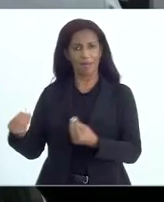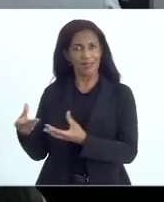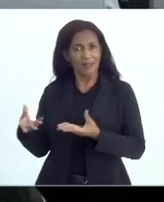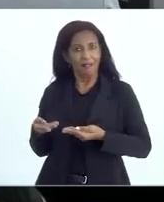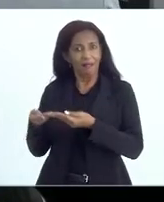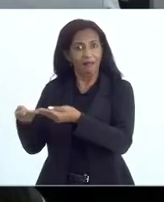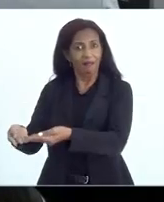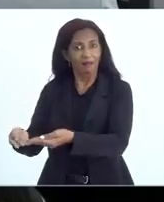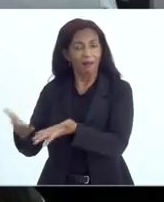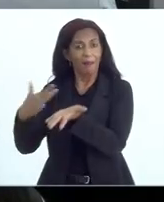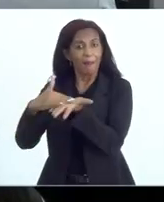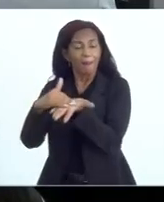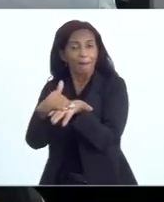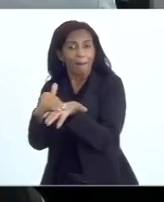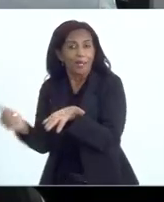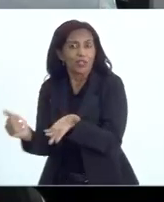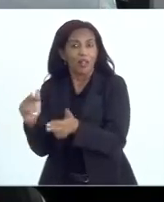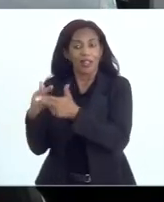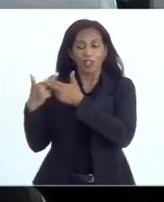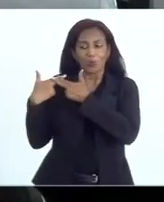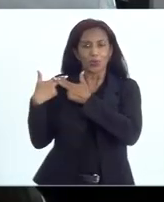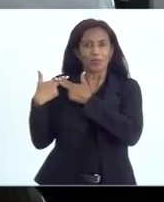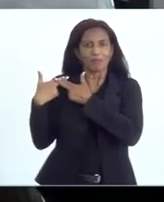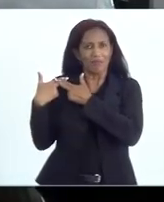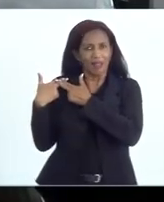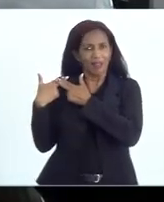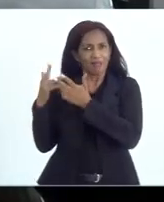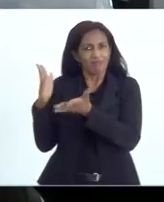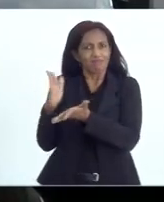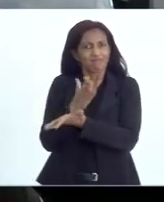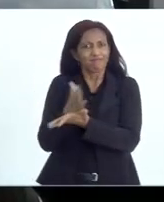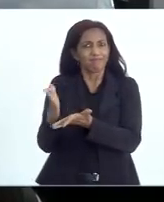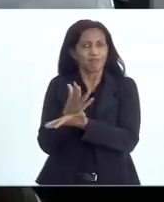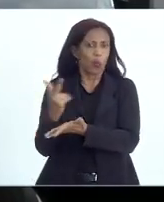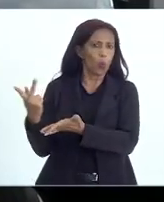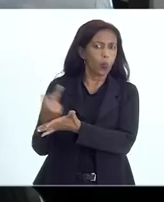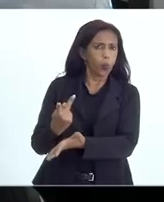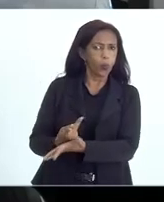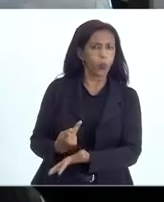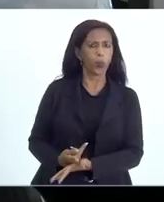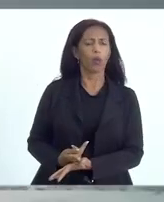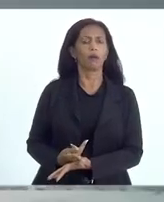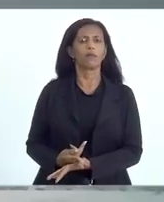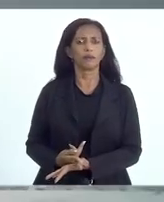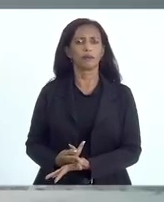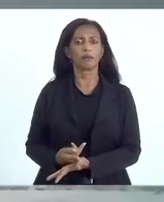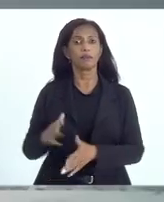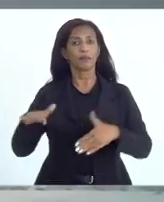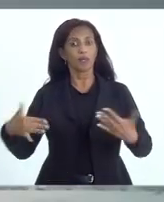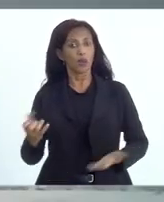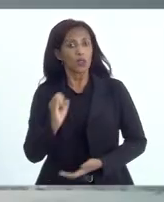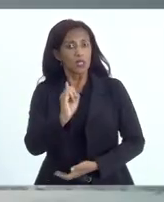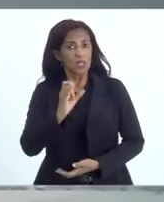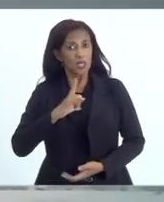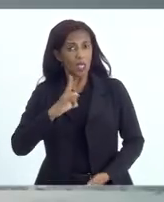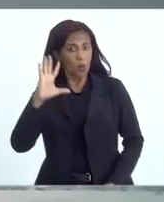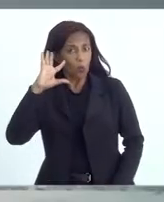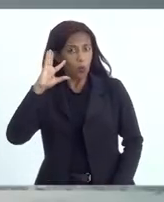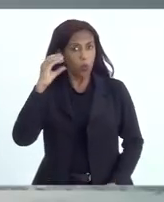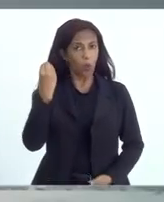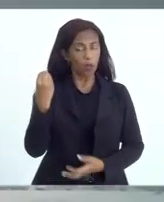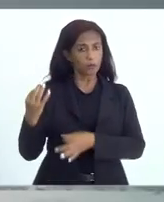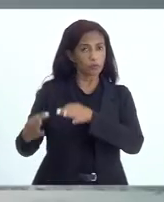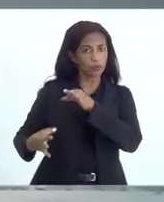para tirar desse la responsabilidad de algum ato de improbidade Então se tem uma decisão